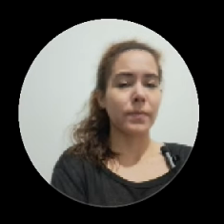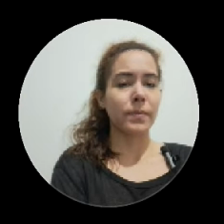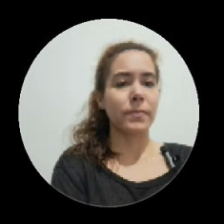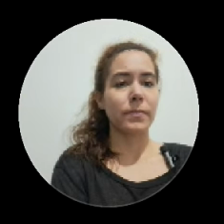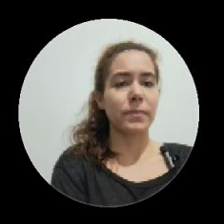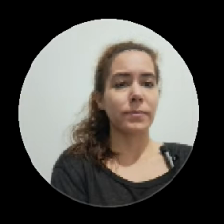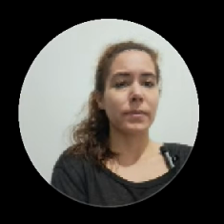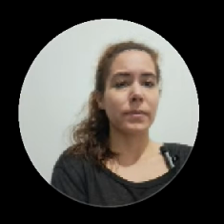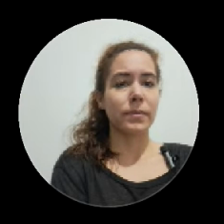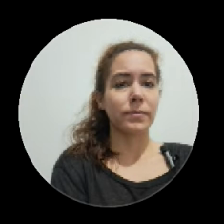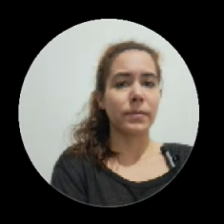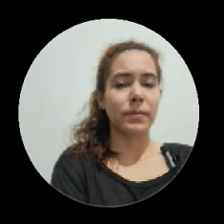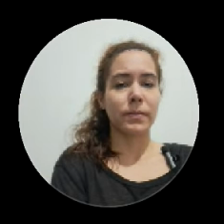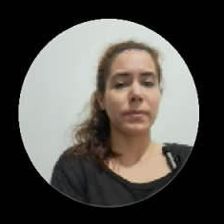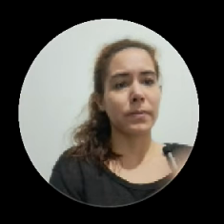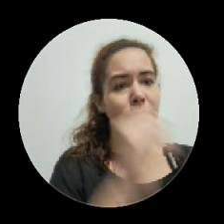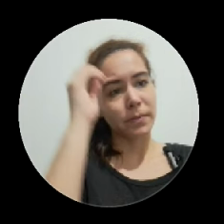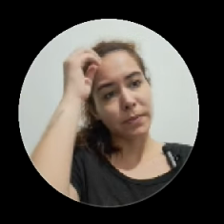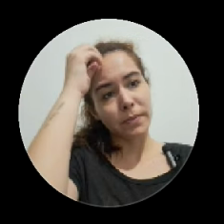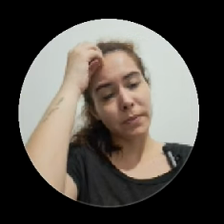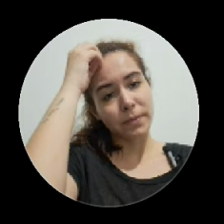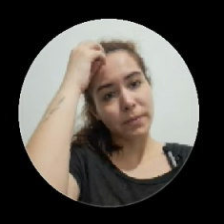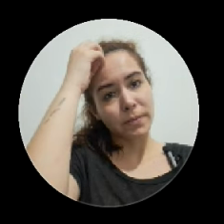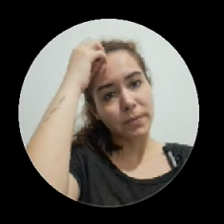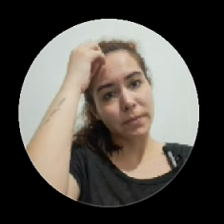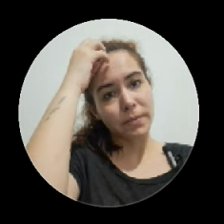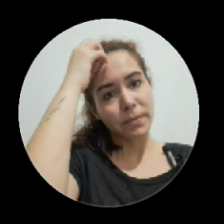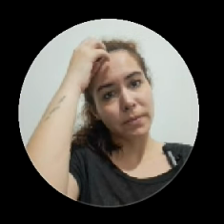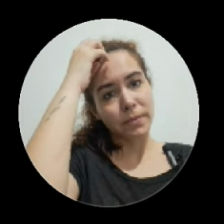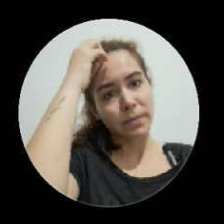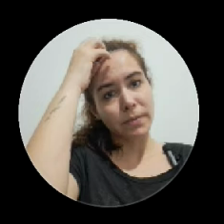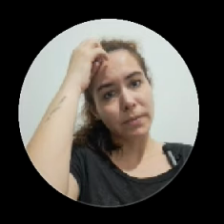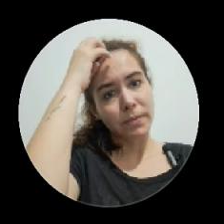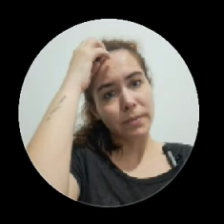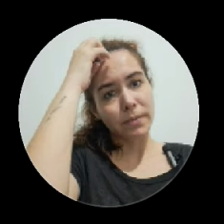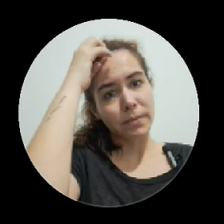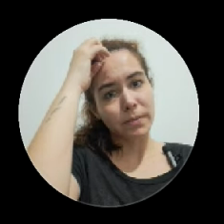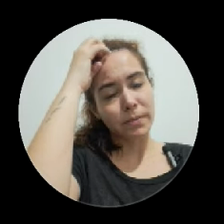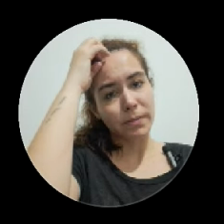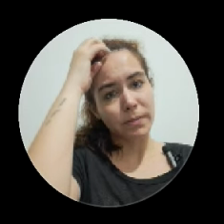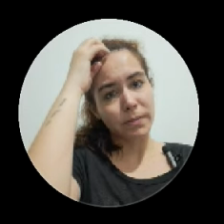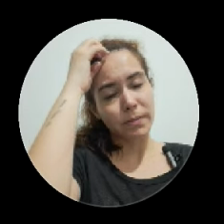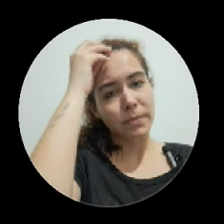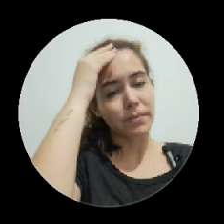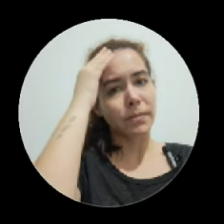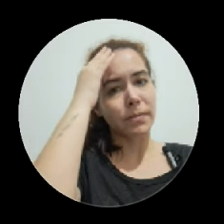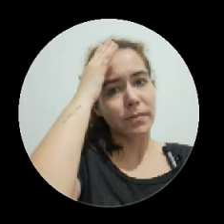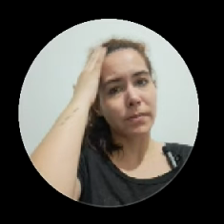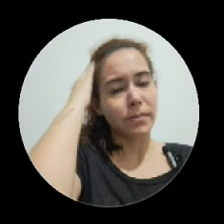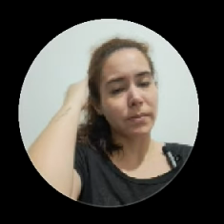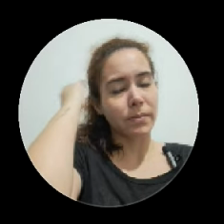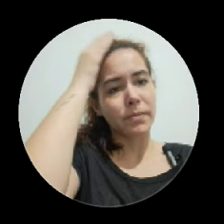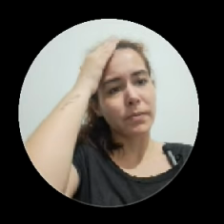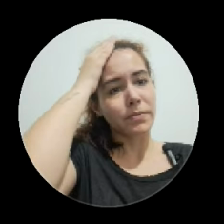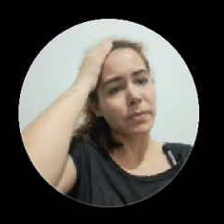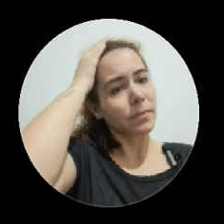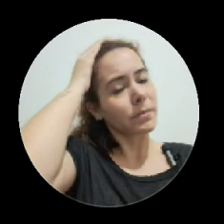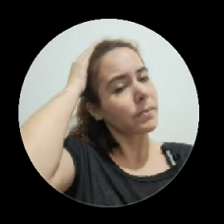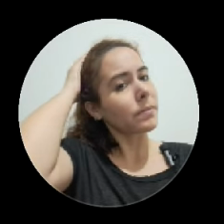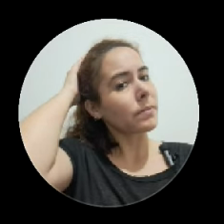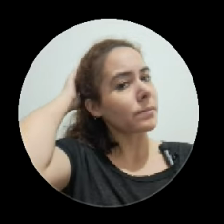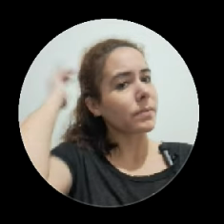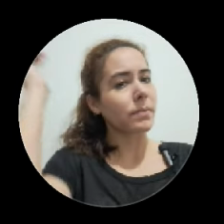estranha, mas aí cada um, né? Quem gosta, gosta, paciência. Vamos lá, eu também achei um pouco brega essa volta, mas aí sou eu, né? Cada um produz seus conteúdos,